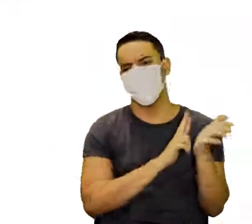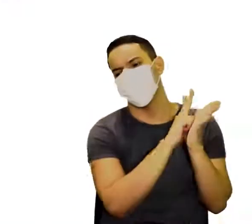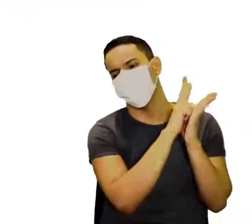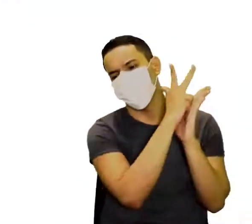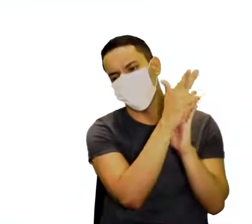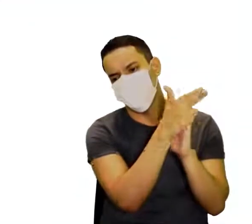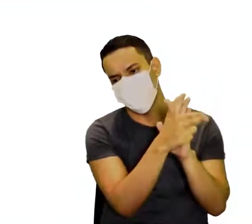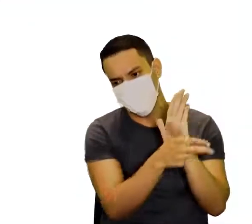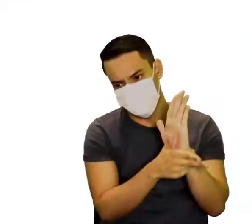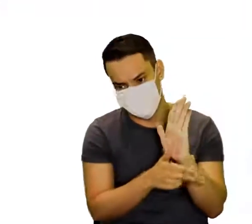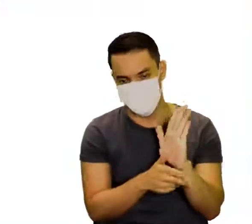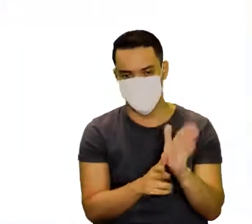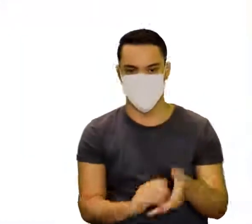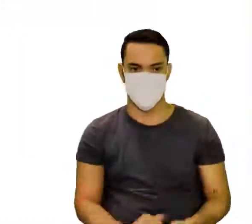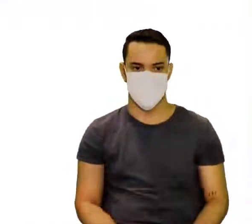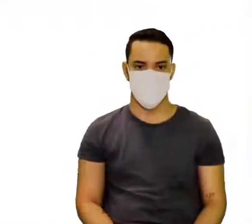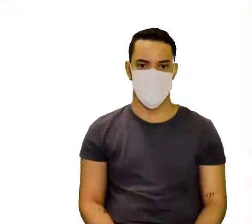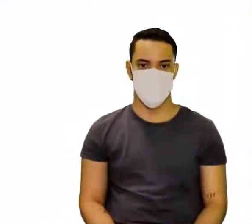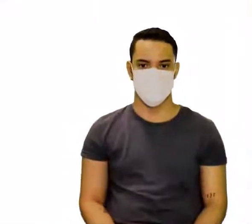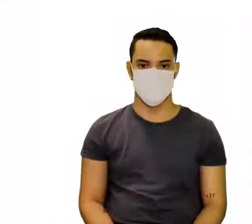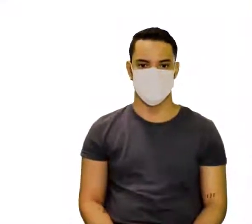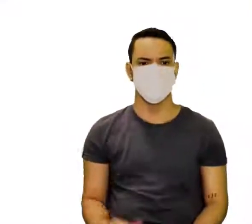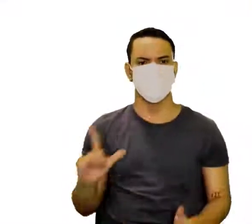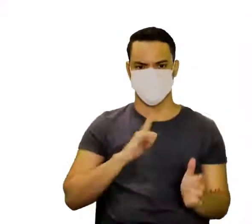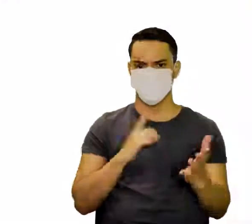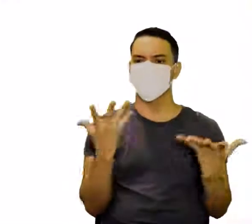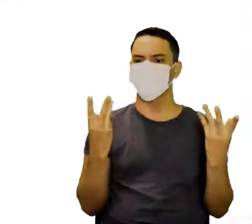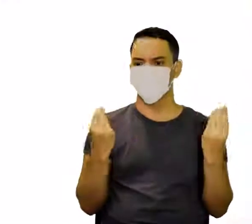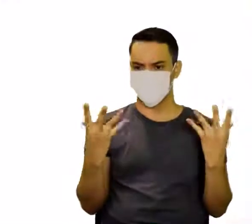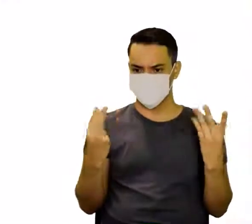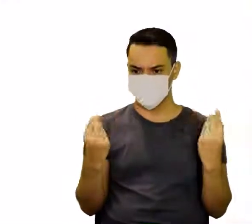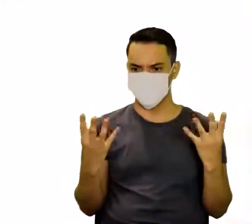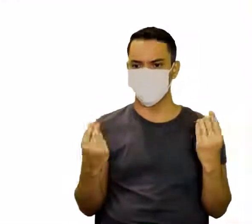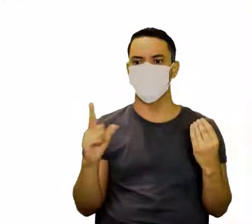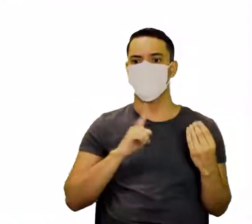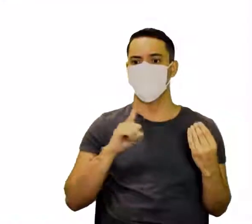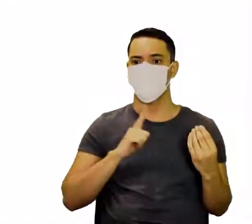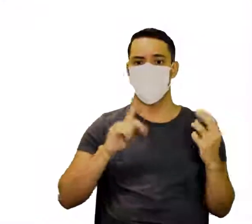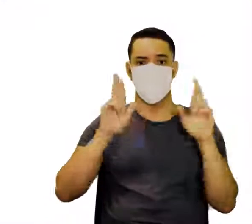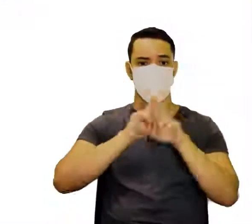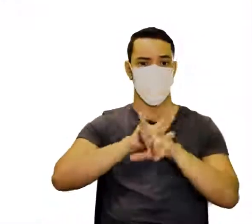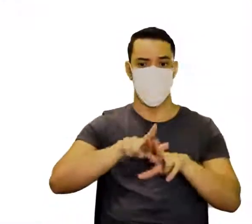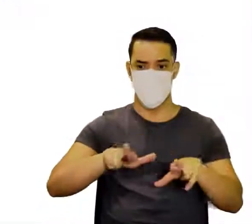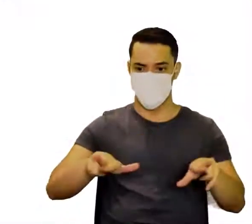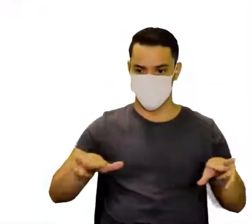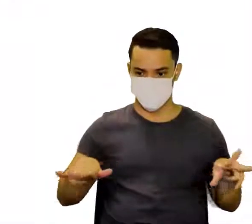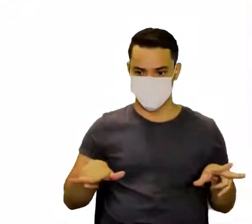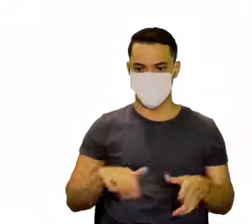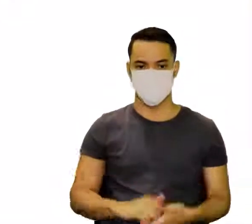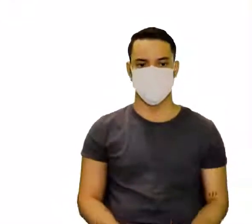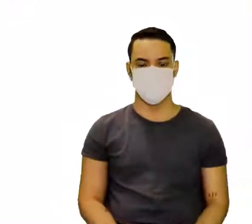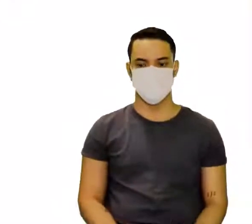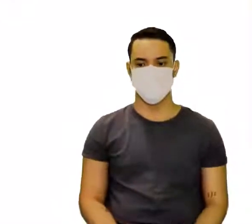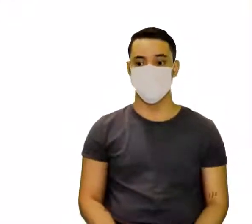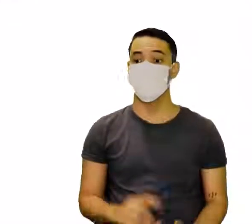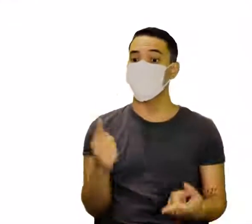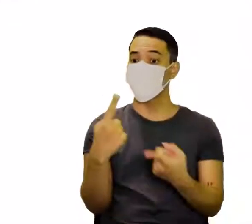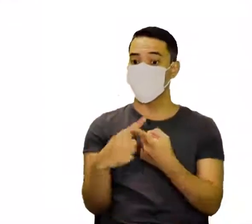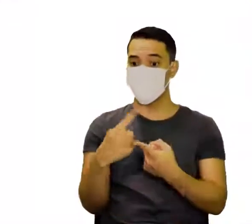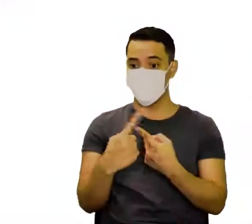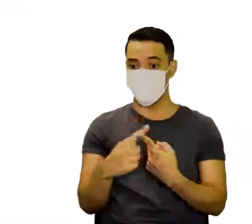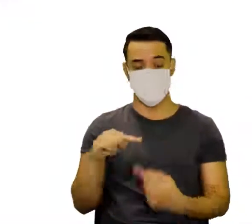de aplicação, tá, pessoal? É um leque bastante diversificado aí, ok? Por que isso? Porque a